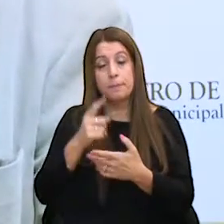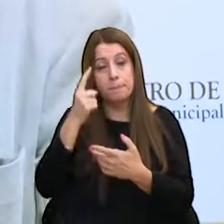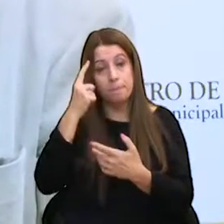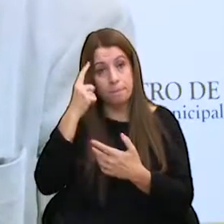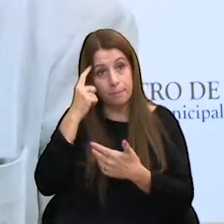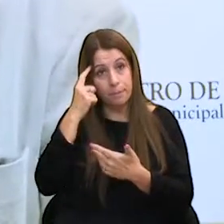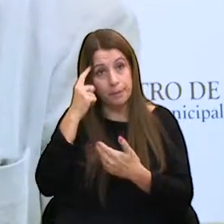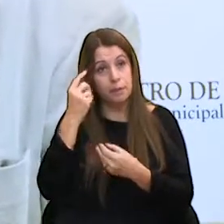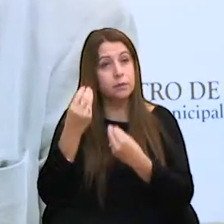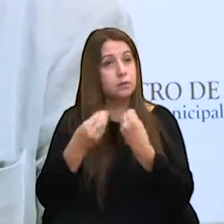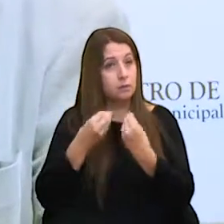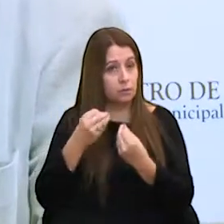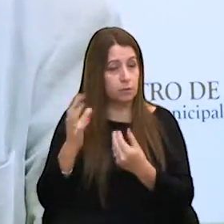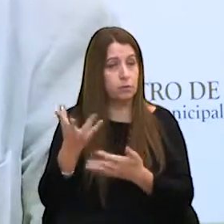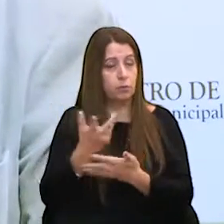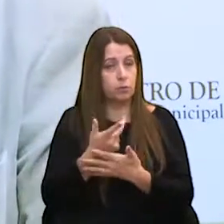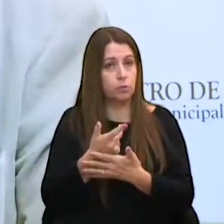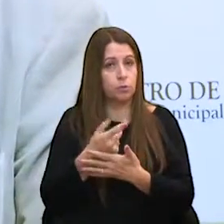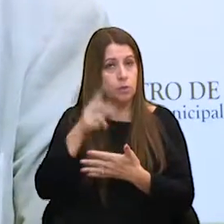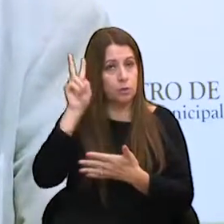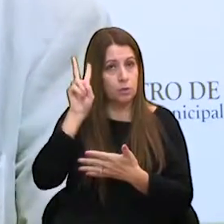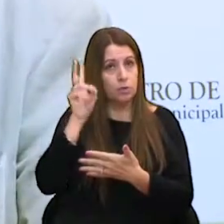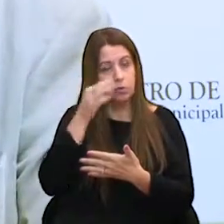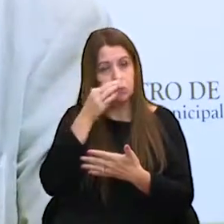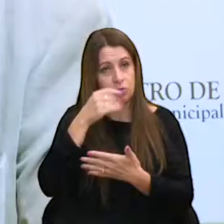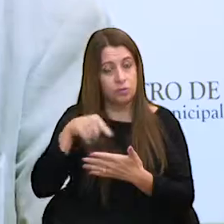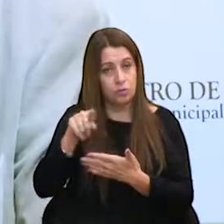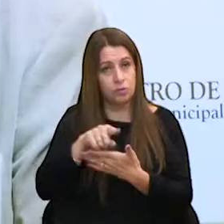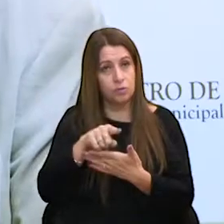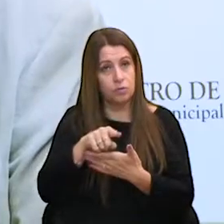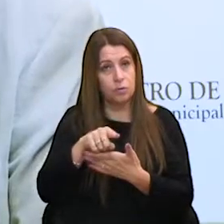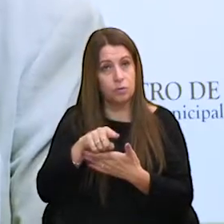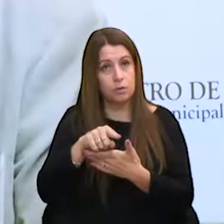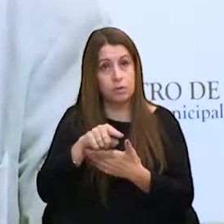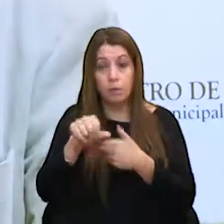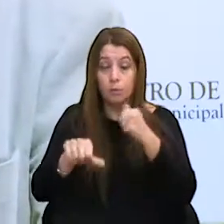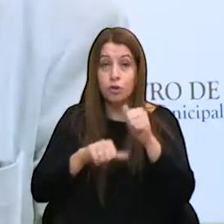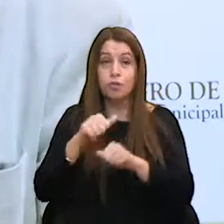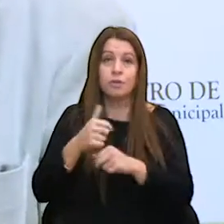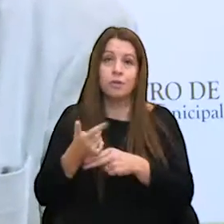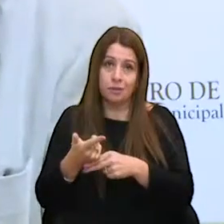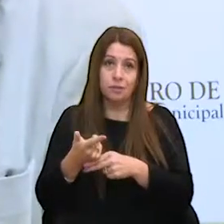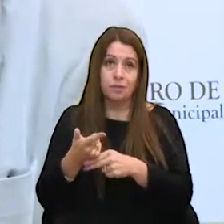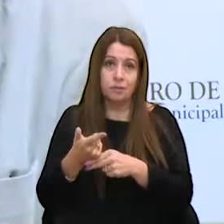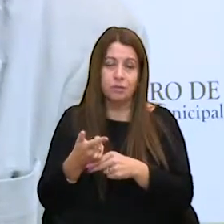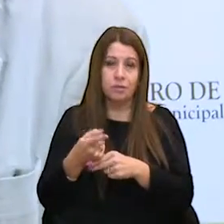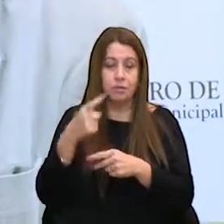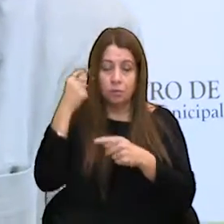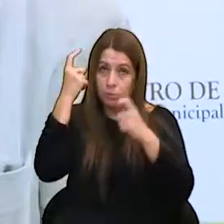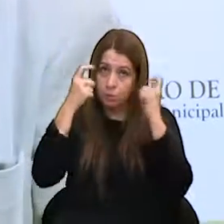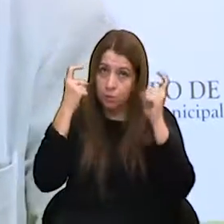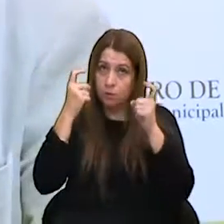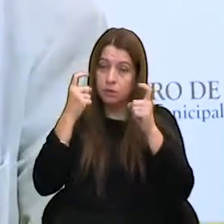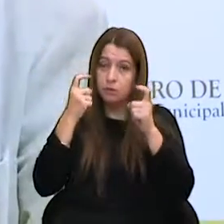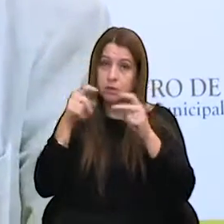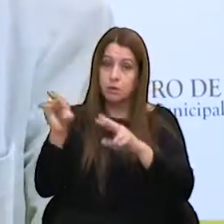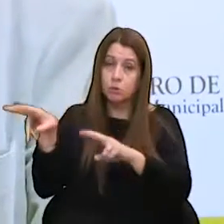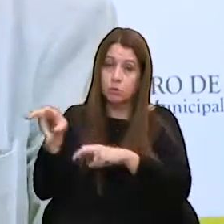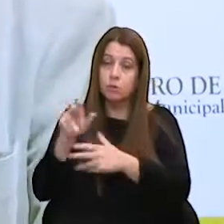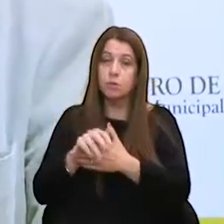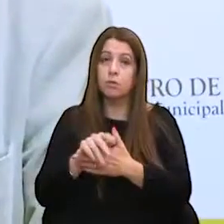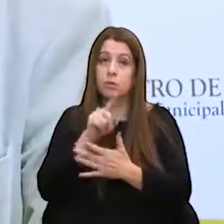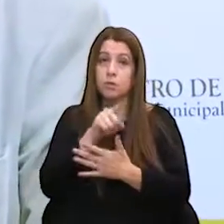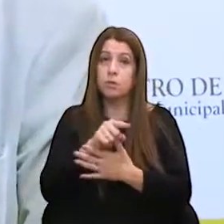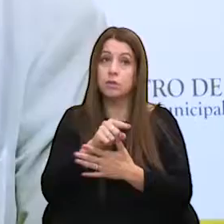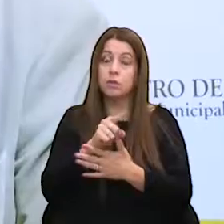reflitam isso aí, né? E a história de Caxias do Sul, ela está se modificando, né? Então, a nossa preocupação com o nosso interior,